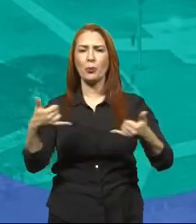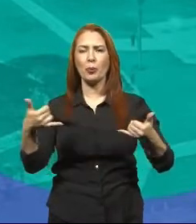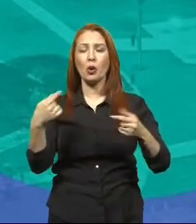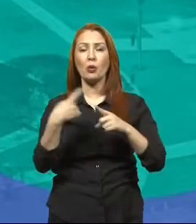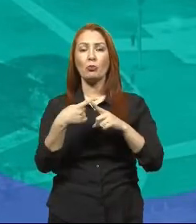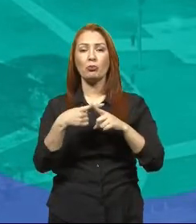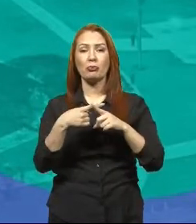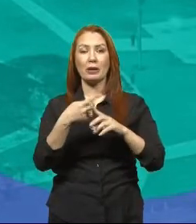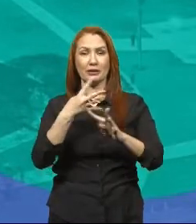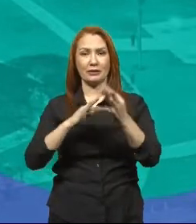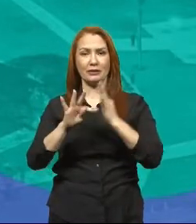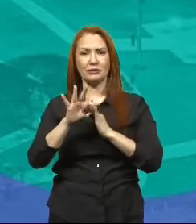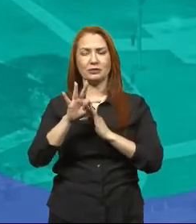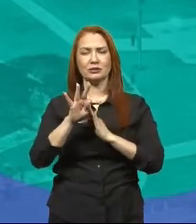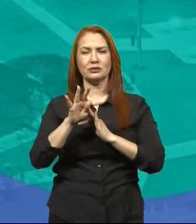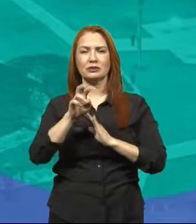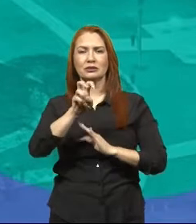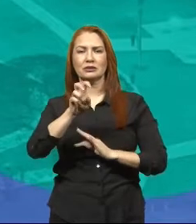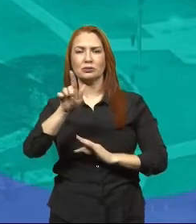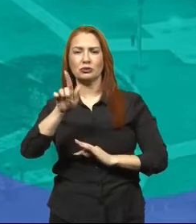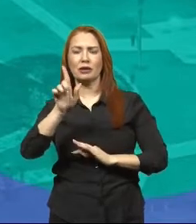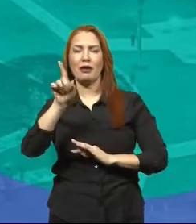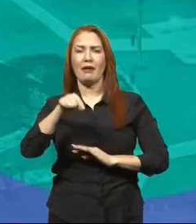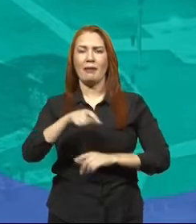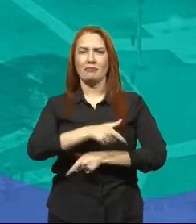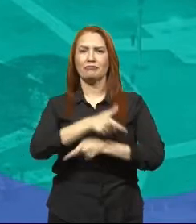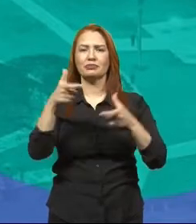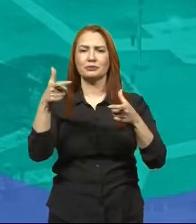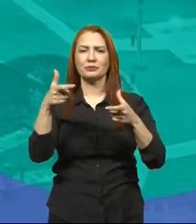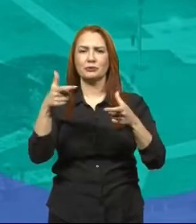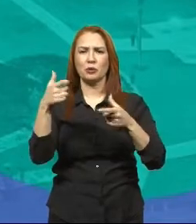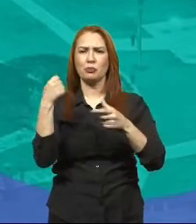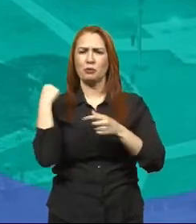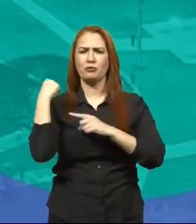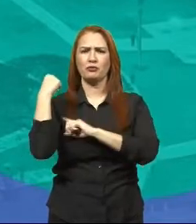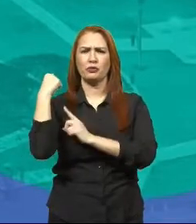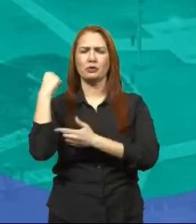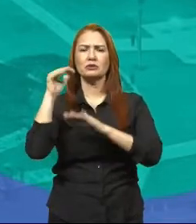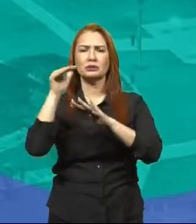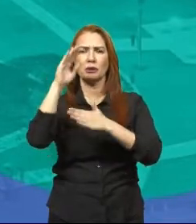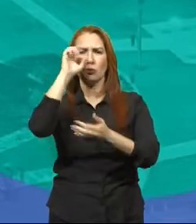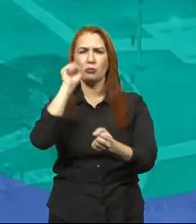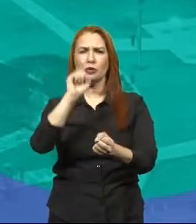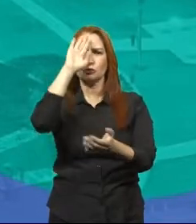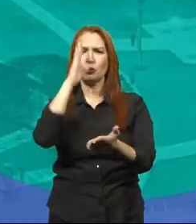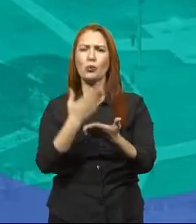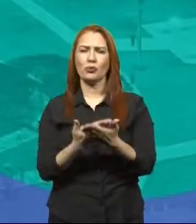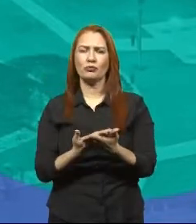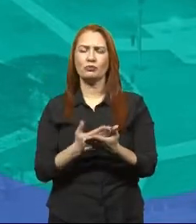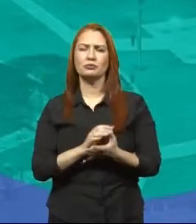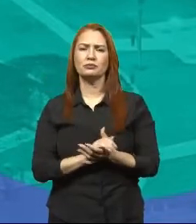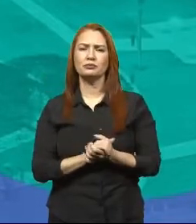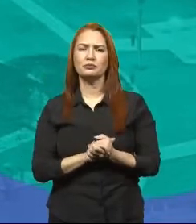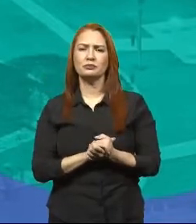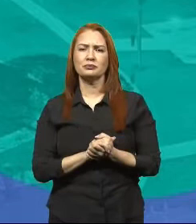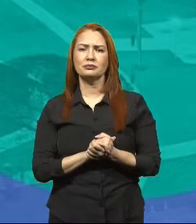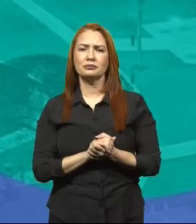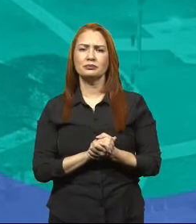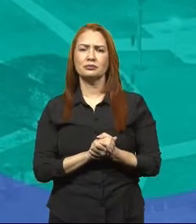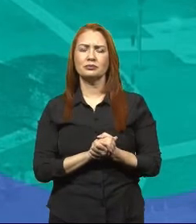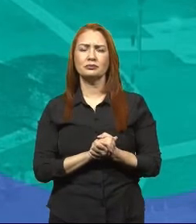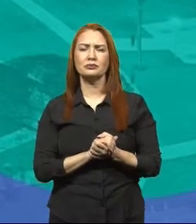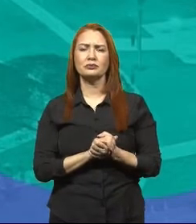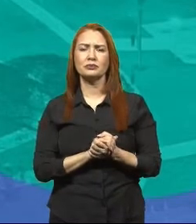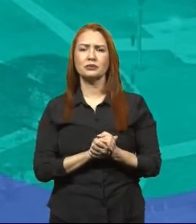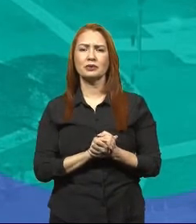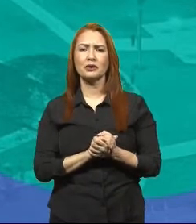mais resiliência, ela é muito mais robusta. Então, você pode confiar na rede para poder ligar os